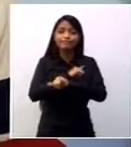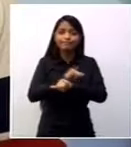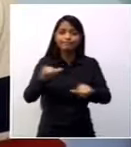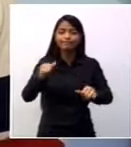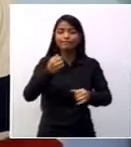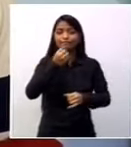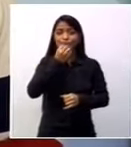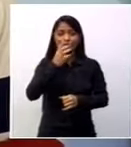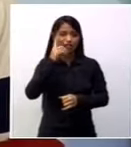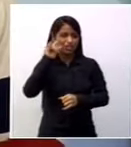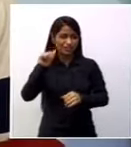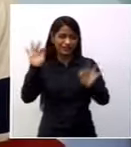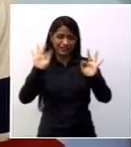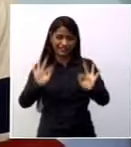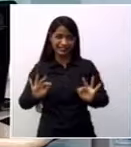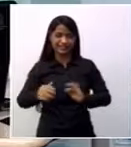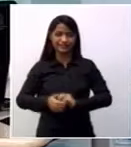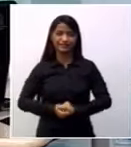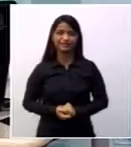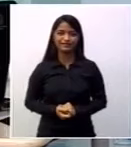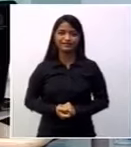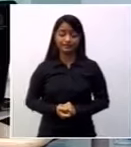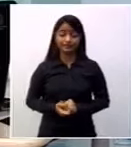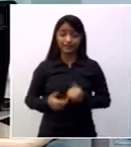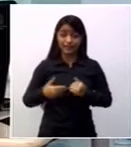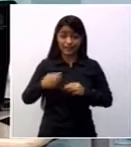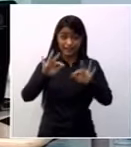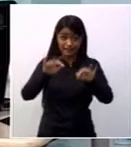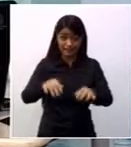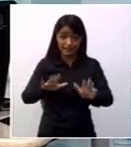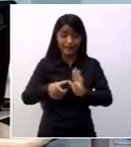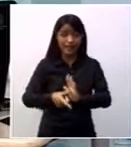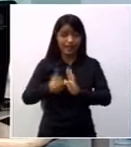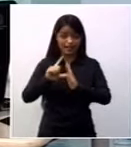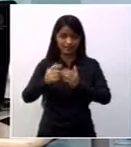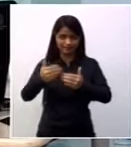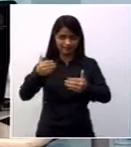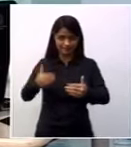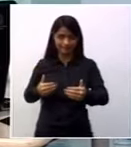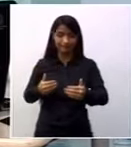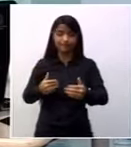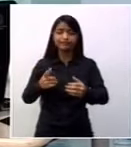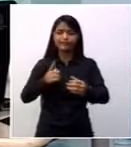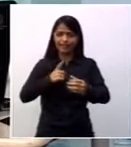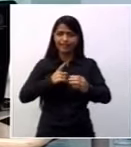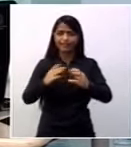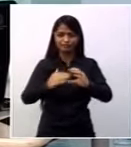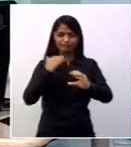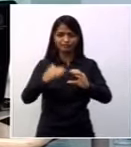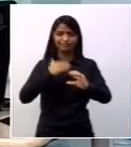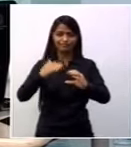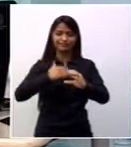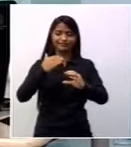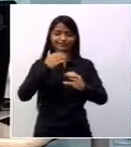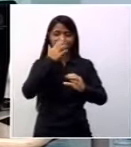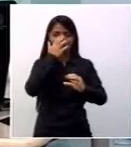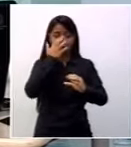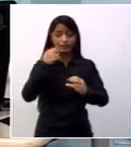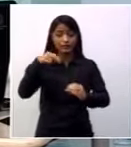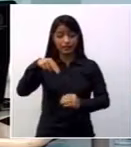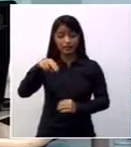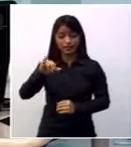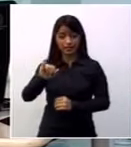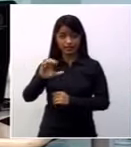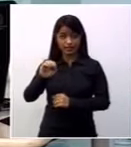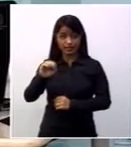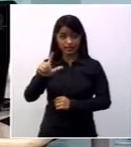dia. Beleza. Antes de finalizar, temos aqui algumas interações ainda. O Nicolas toca num ponto